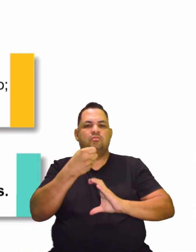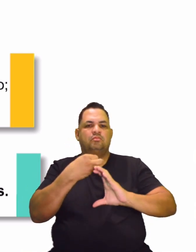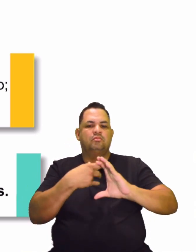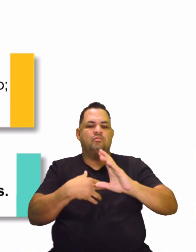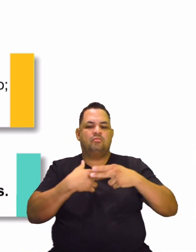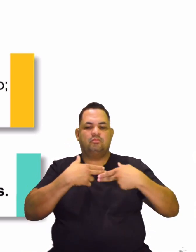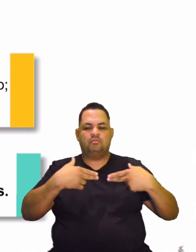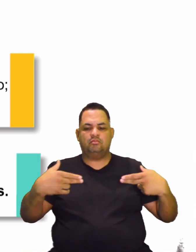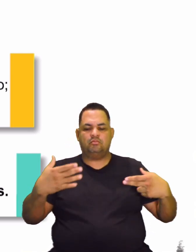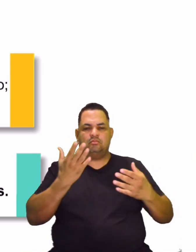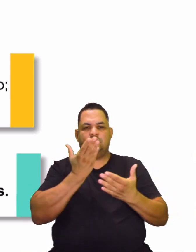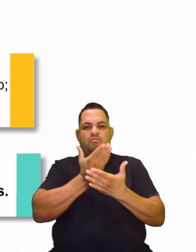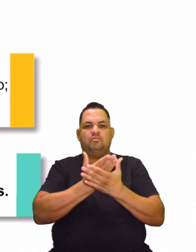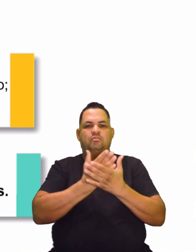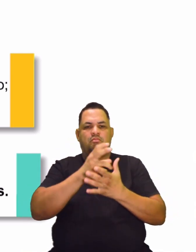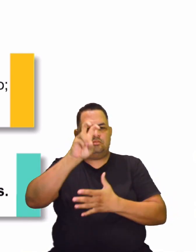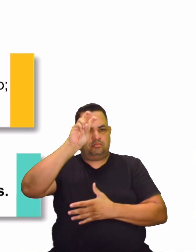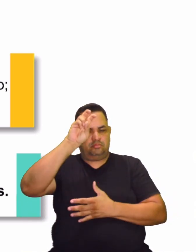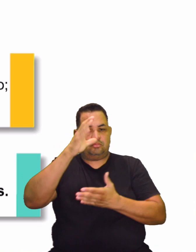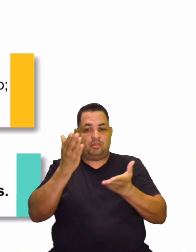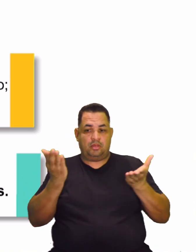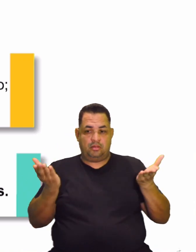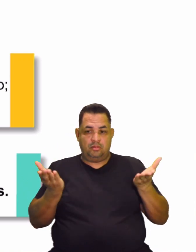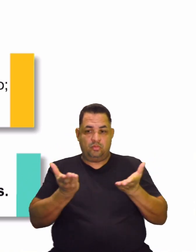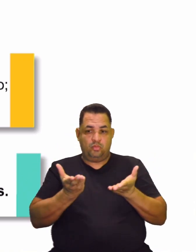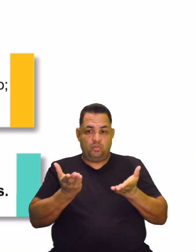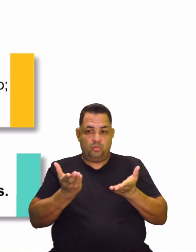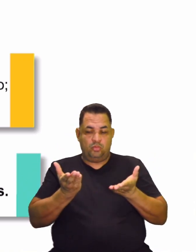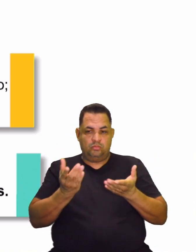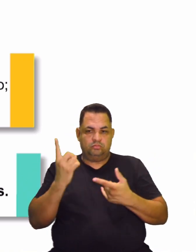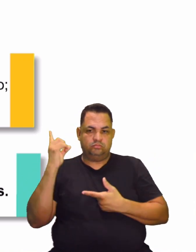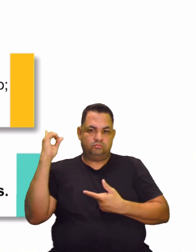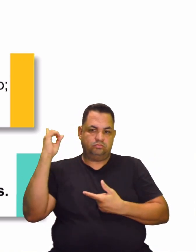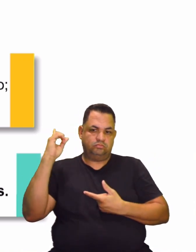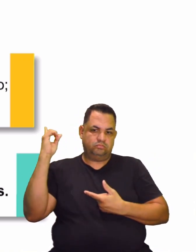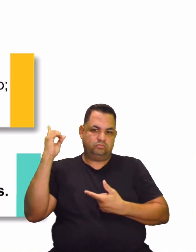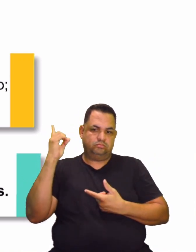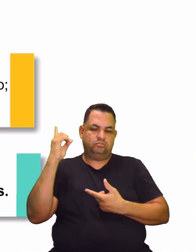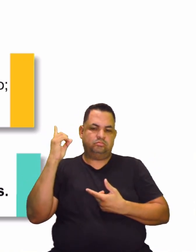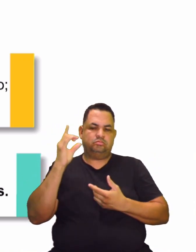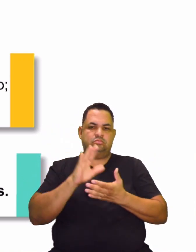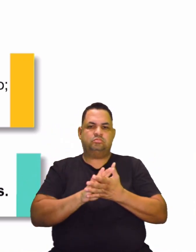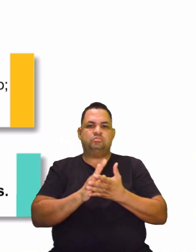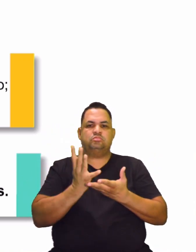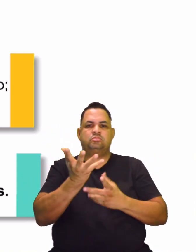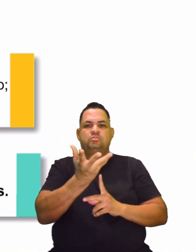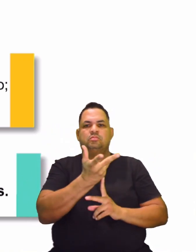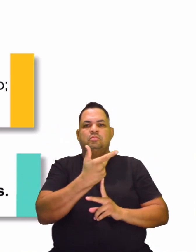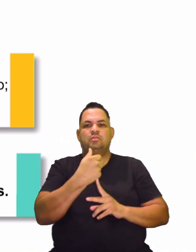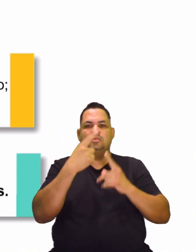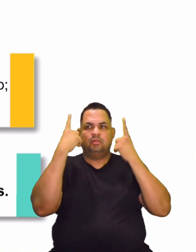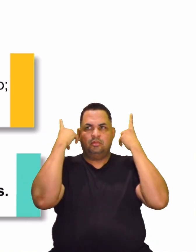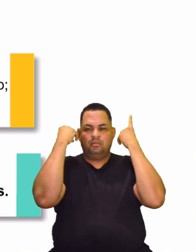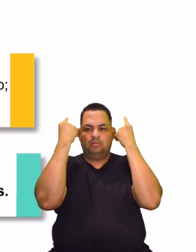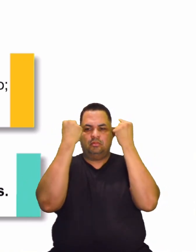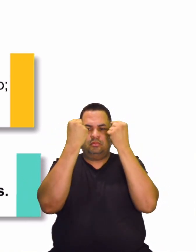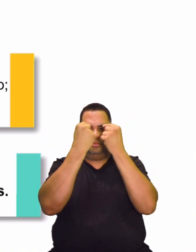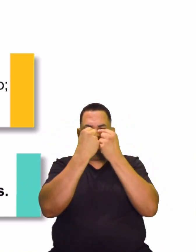E nesta aula vamos falar da arte grega. Temos como tópico aí